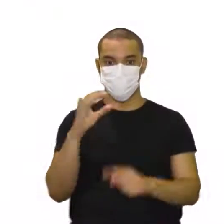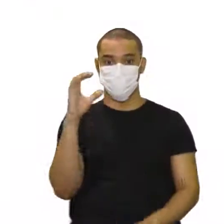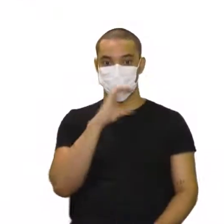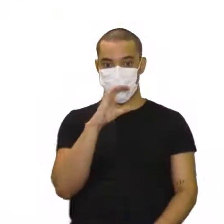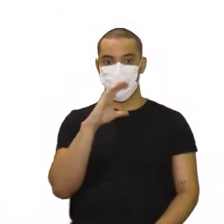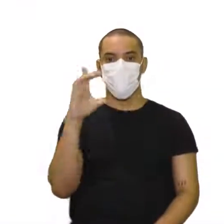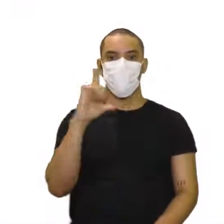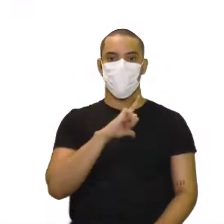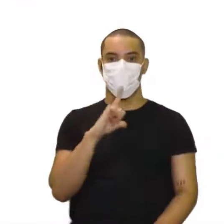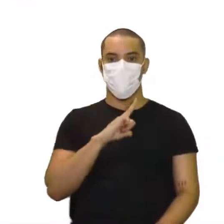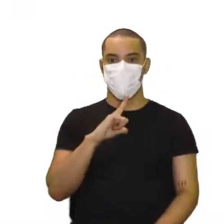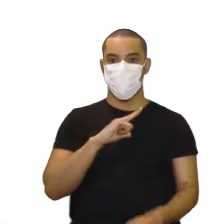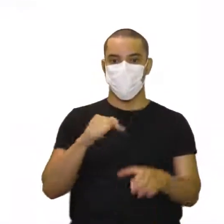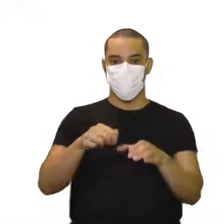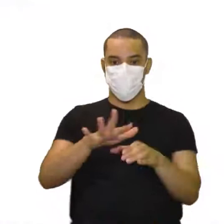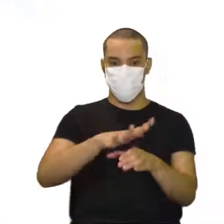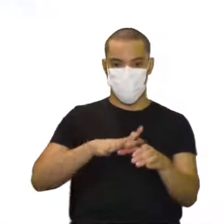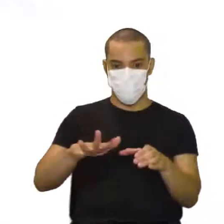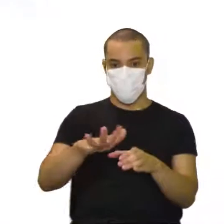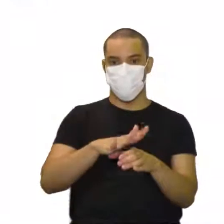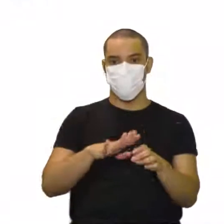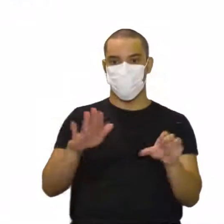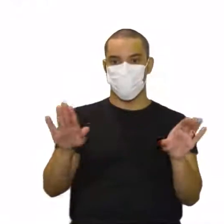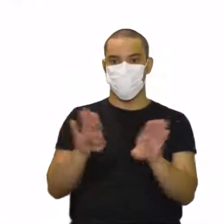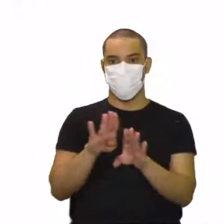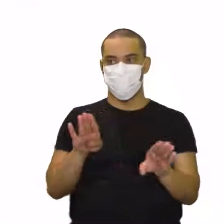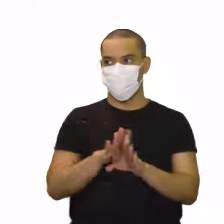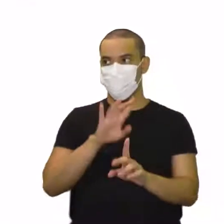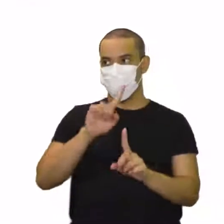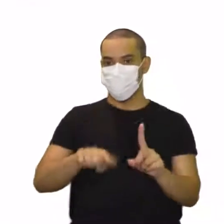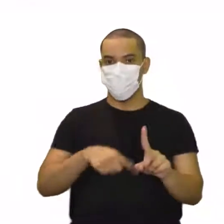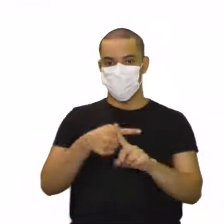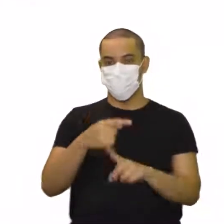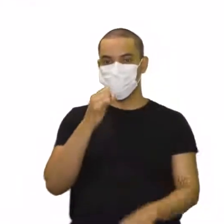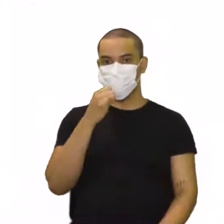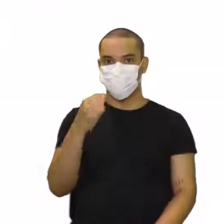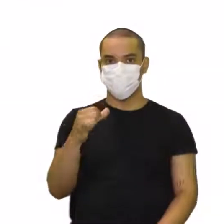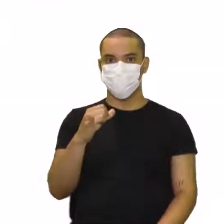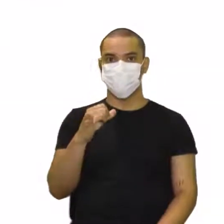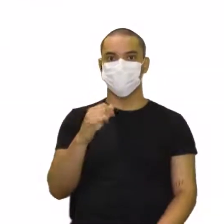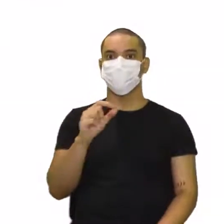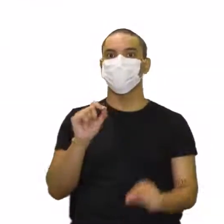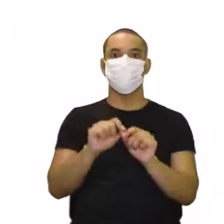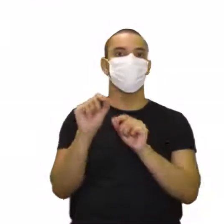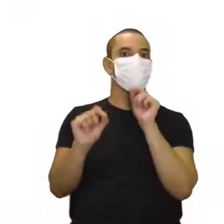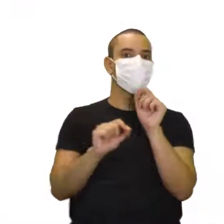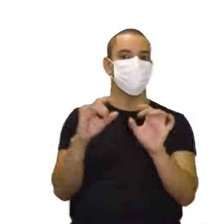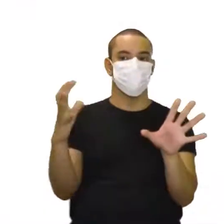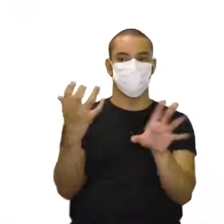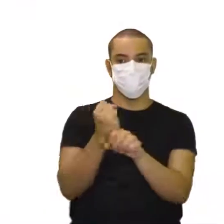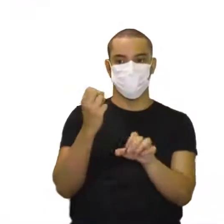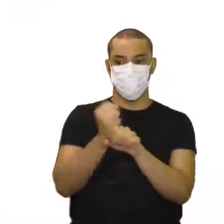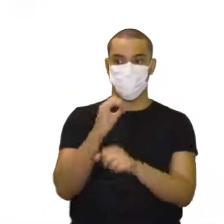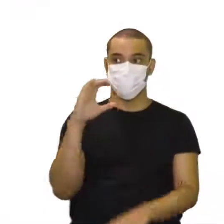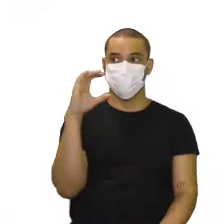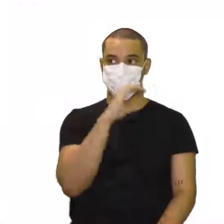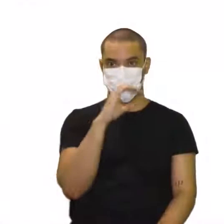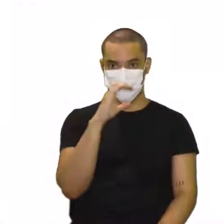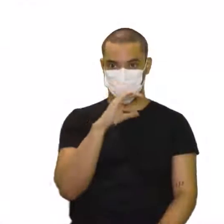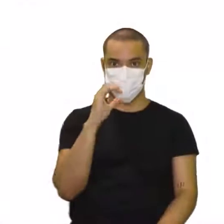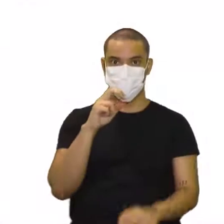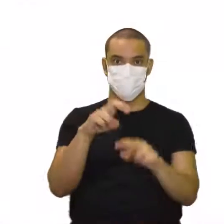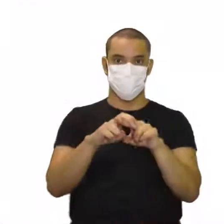magnético. Se eu tenho o campo magnético e o campo elétrico, eu faço o quê? Calculo a velocidade. Então, eu